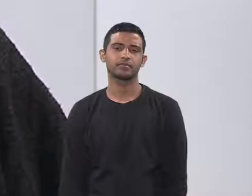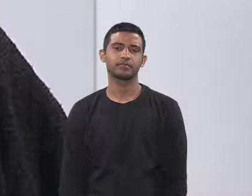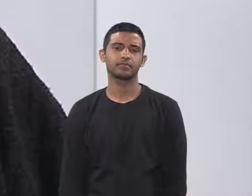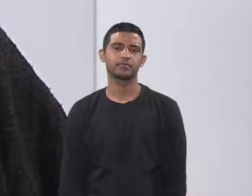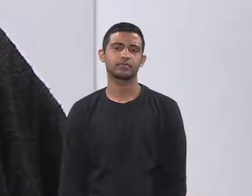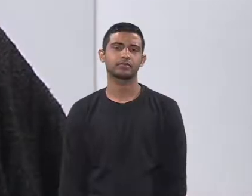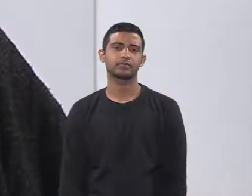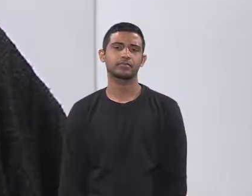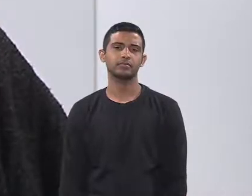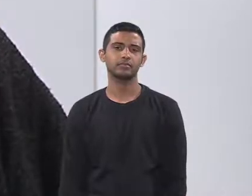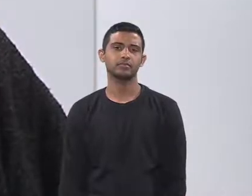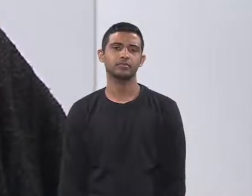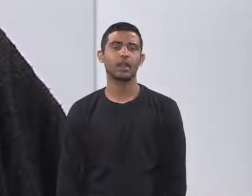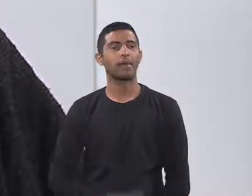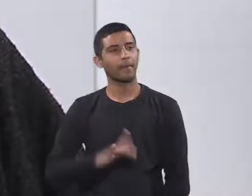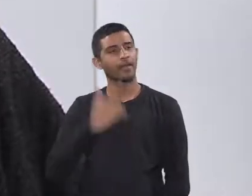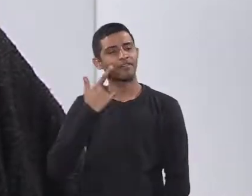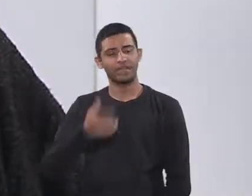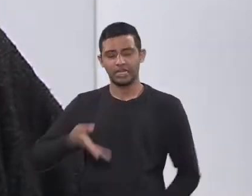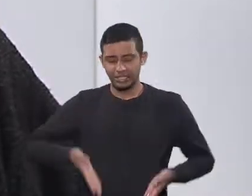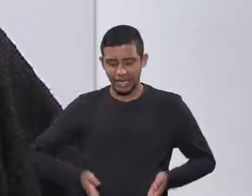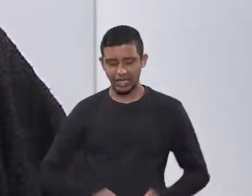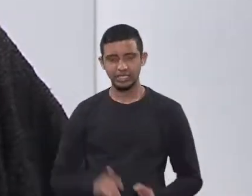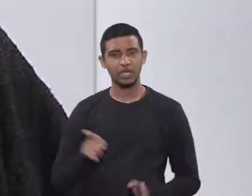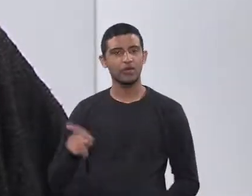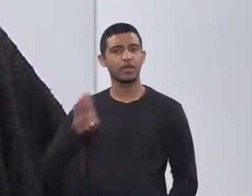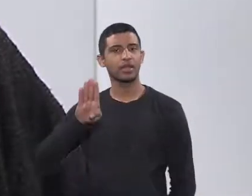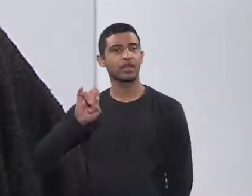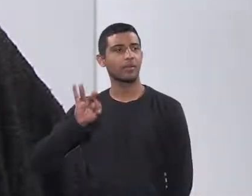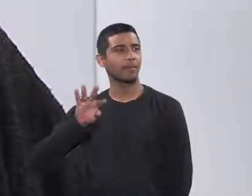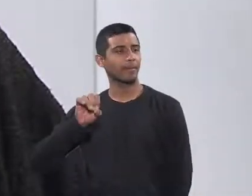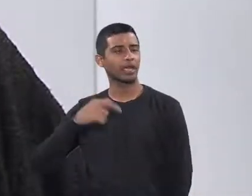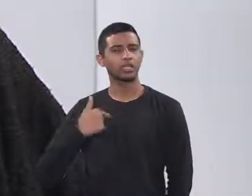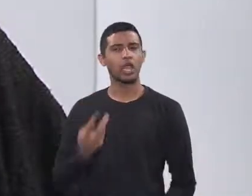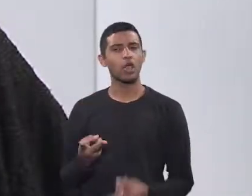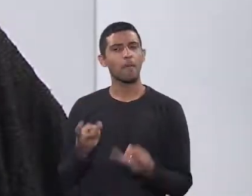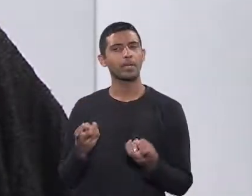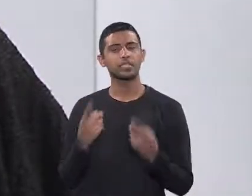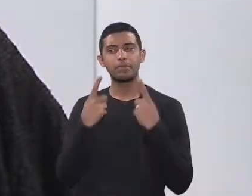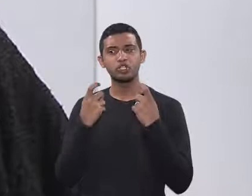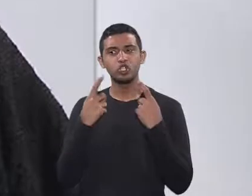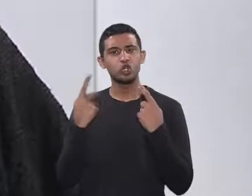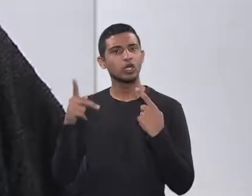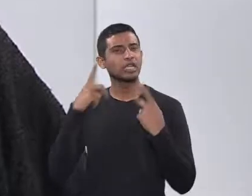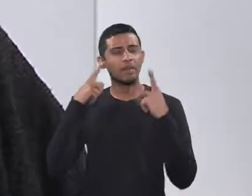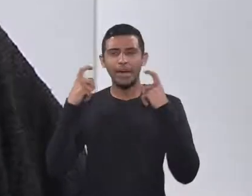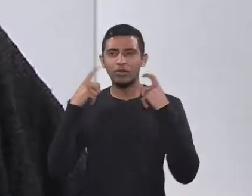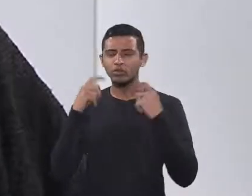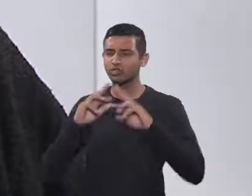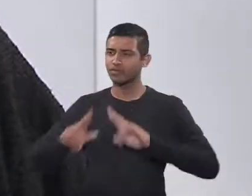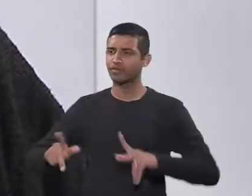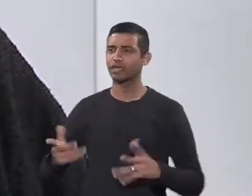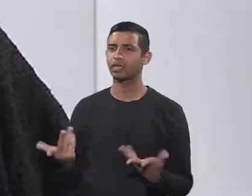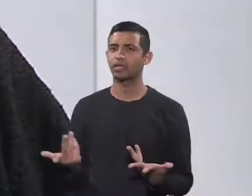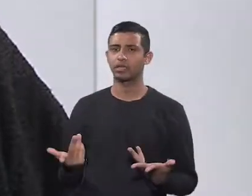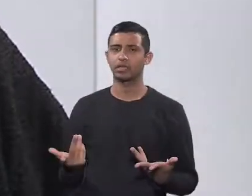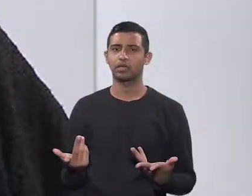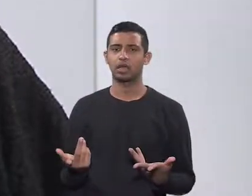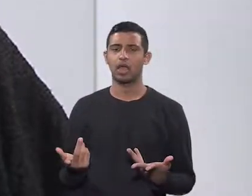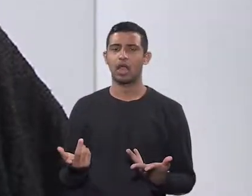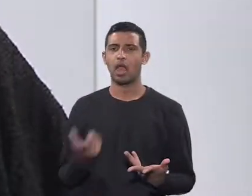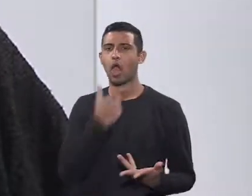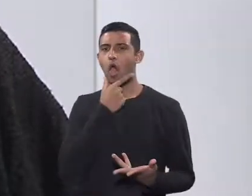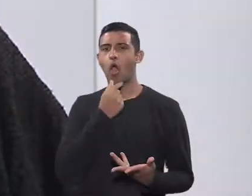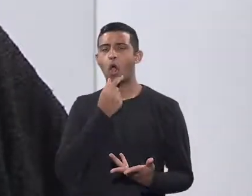Mas com o nascimento do Beto, eu percebi pelo choro que era diferente. E o pediatra até